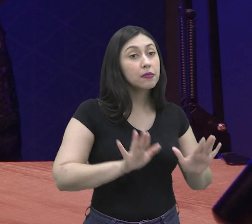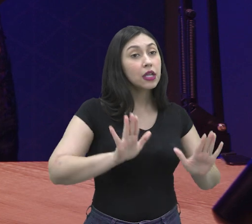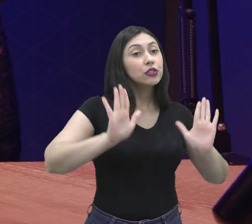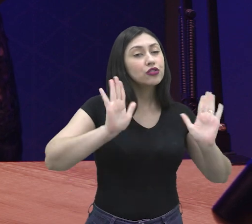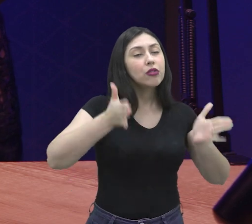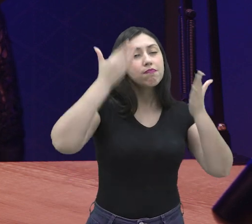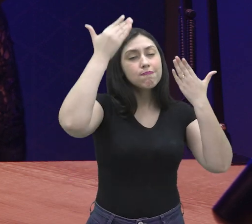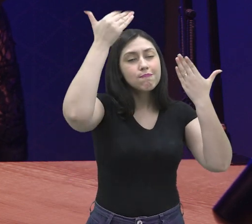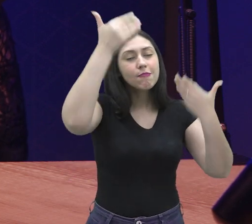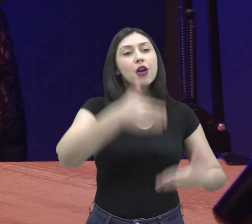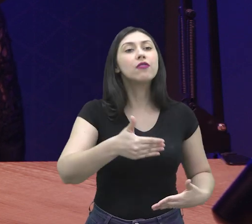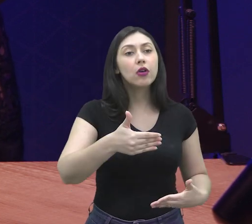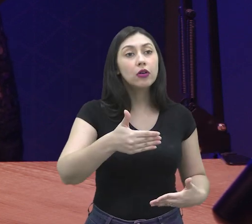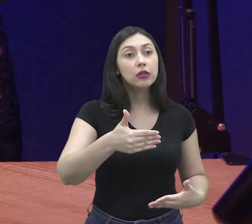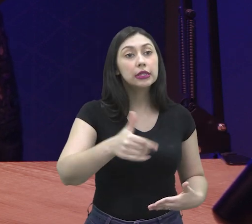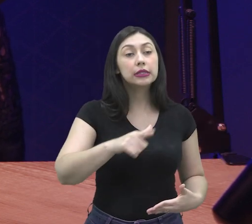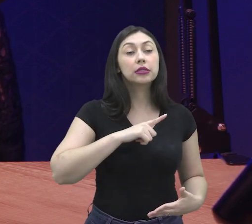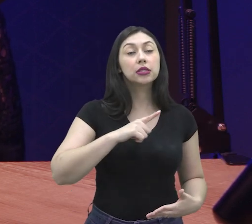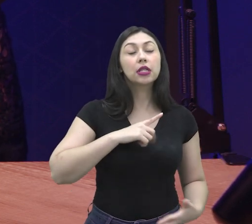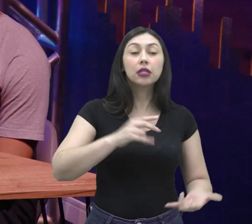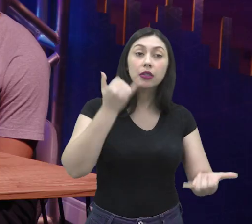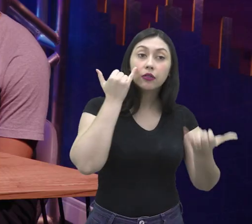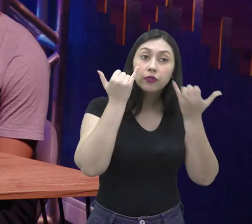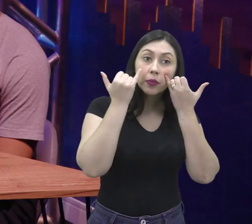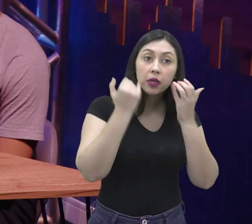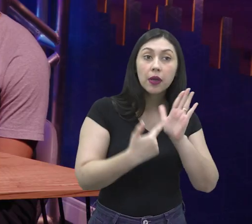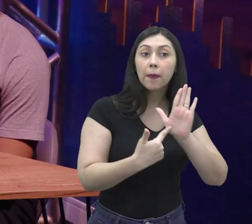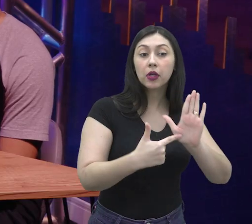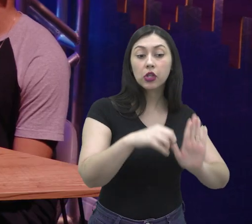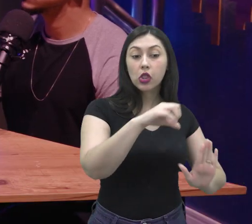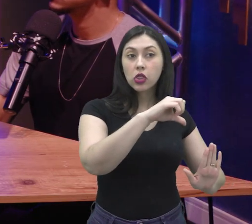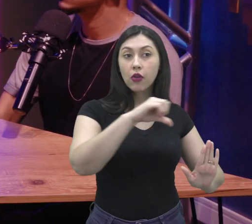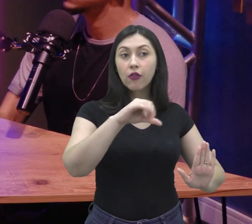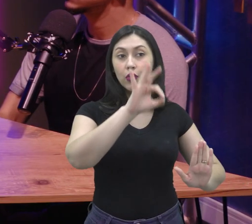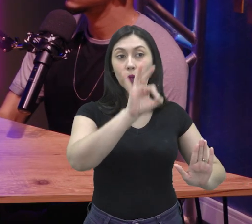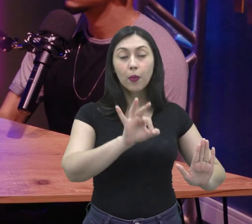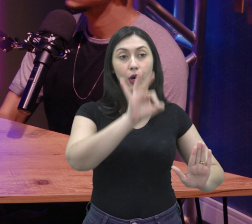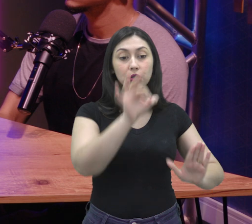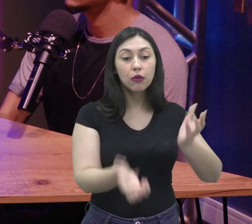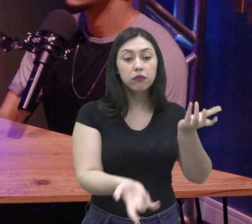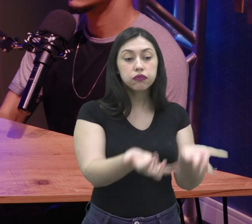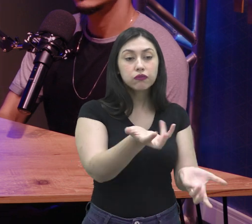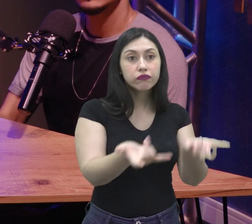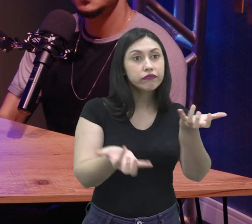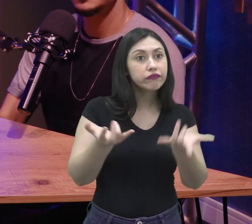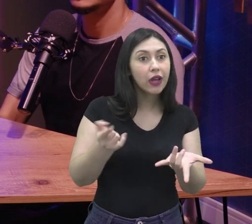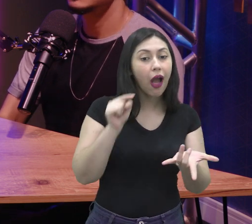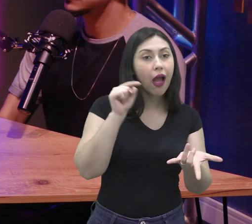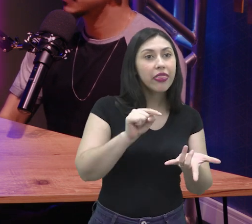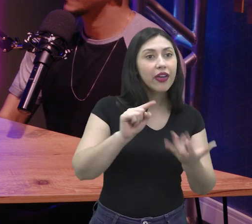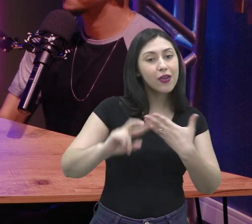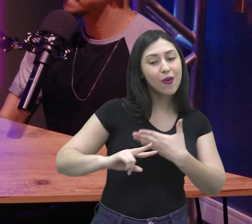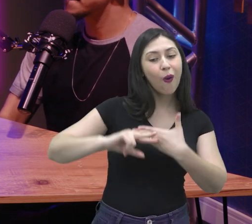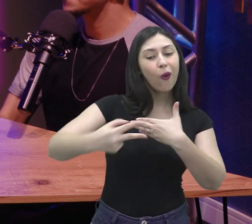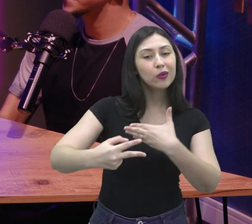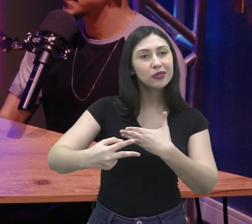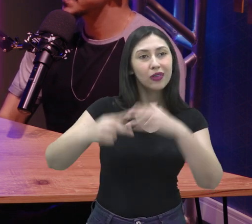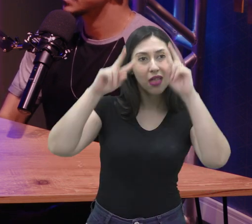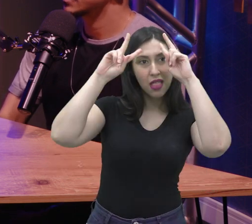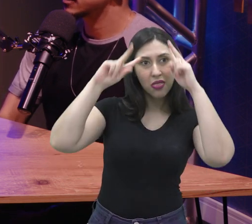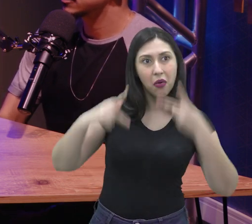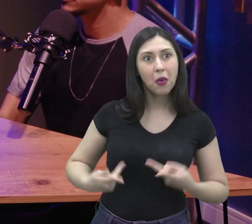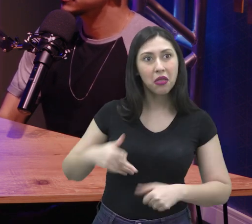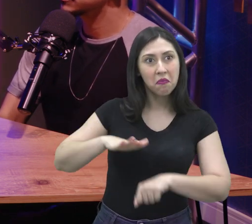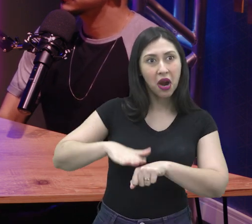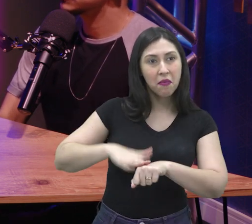foi comprovado, né? A gente tem dados que mostram que 99% dos incêndios causados são feitos por ação